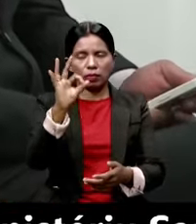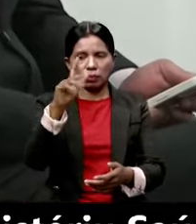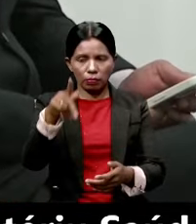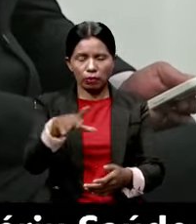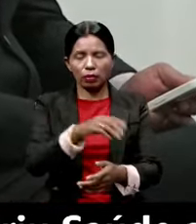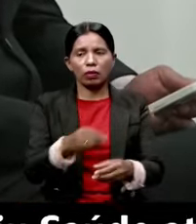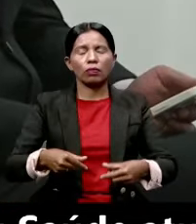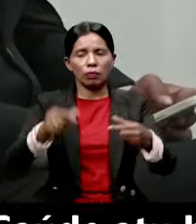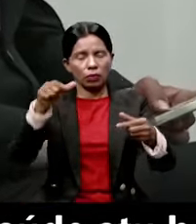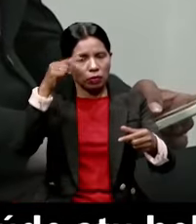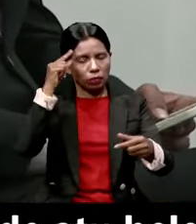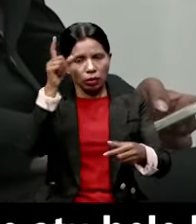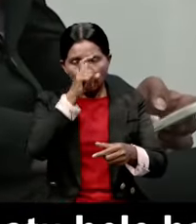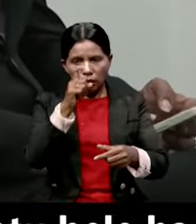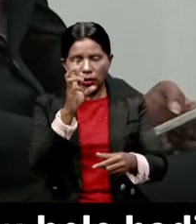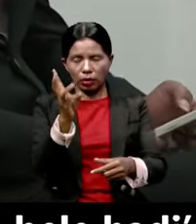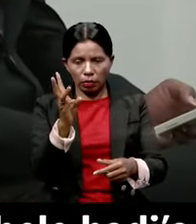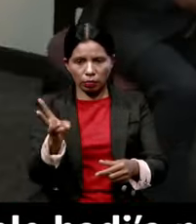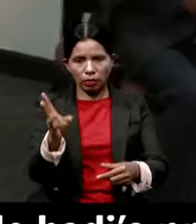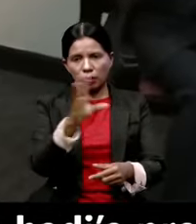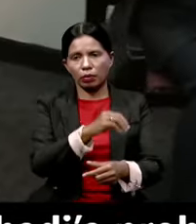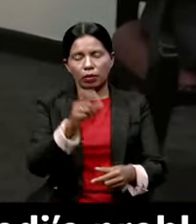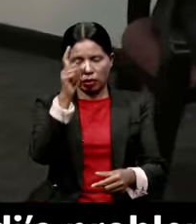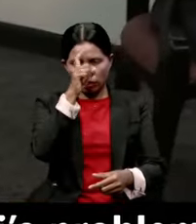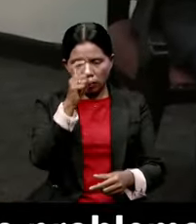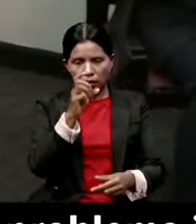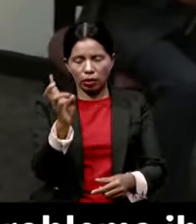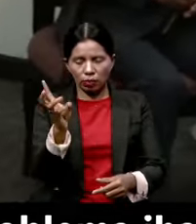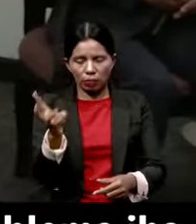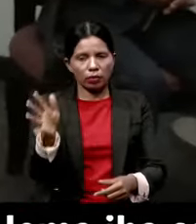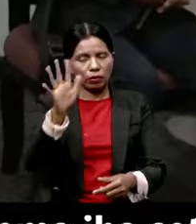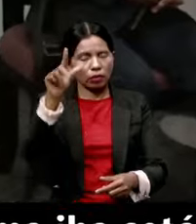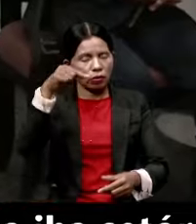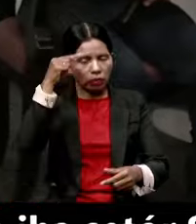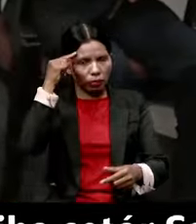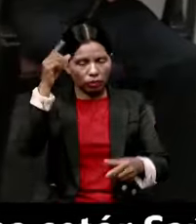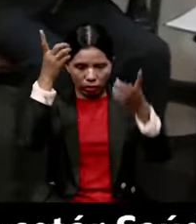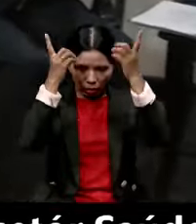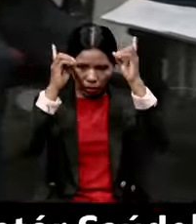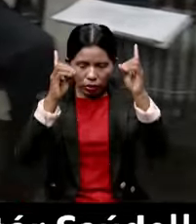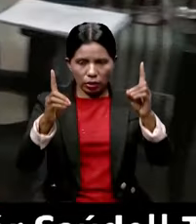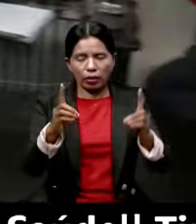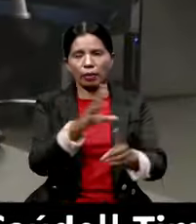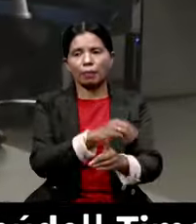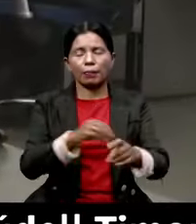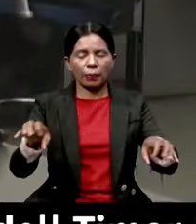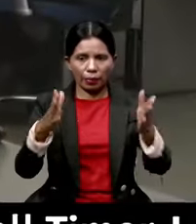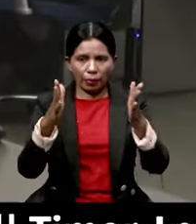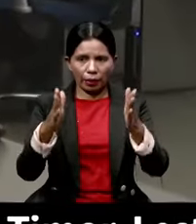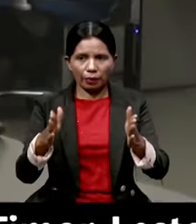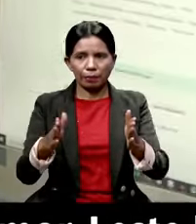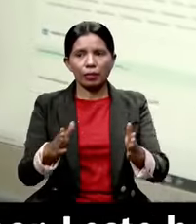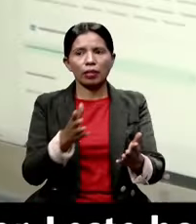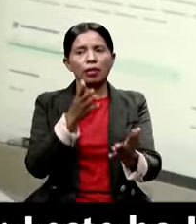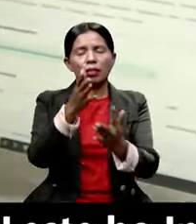para o governo uma idade nenulo no nenulo resto em Lima. Mas bem, se o governo decide idade nenulo, não é funcionário público na se está